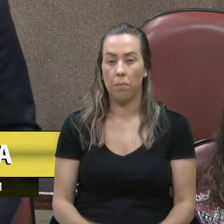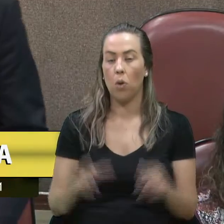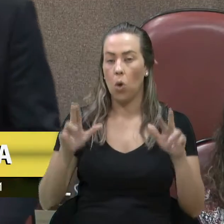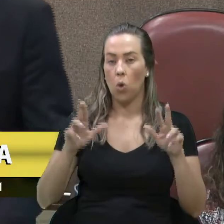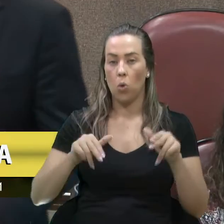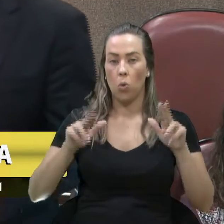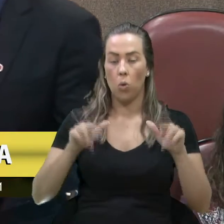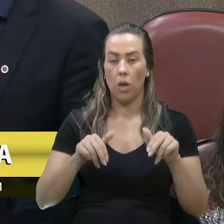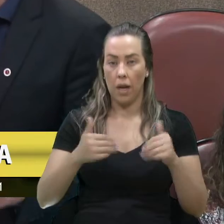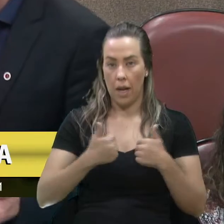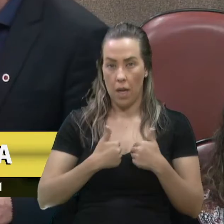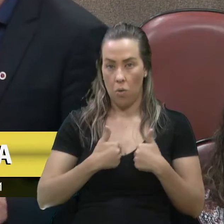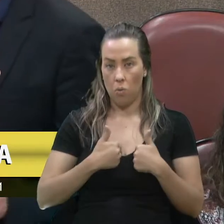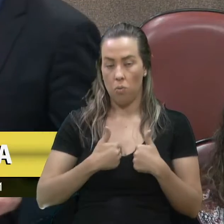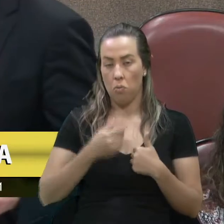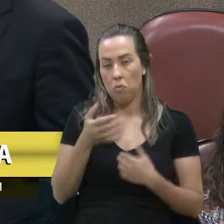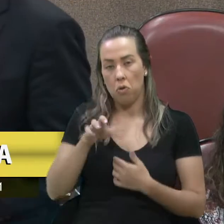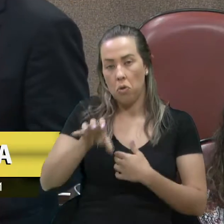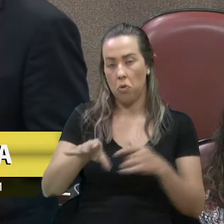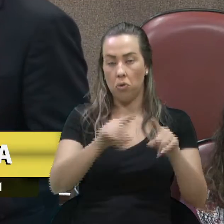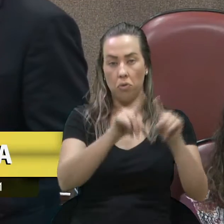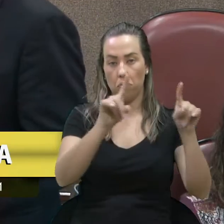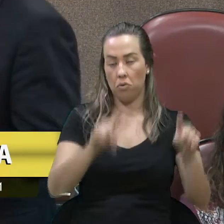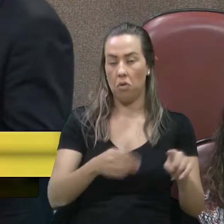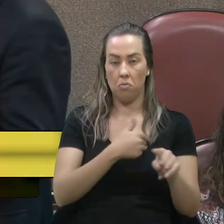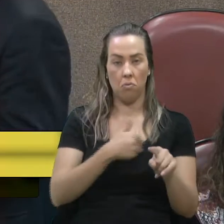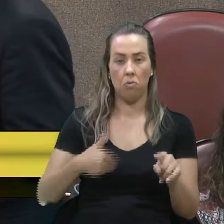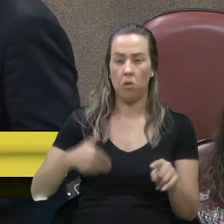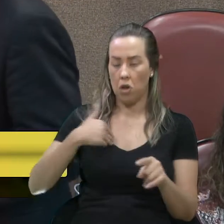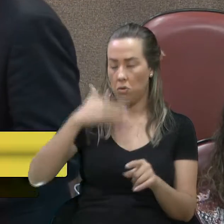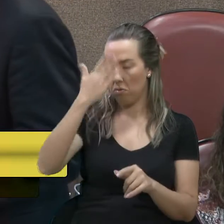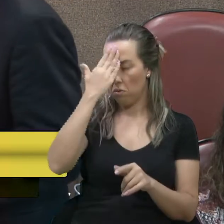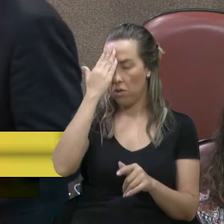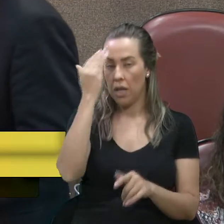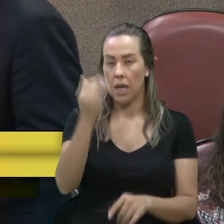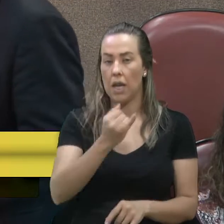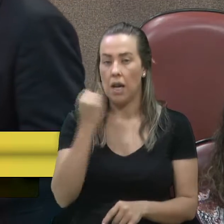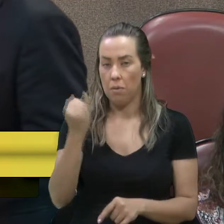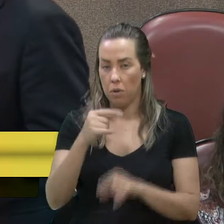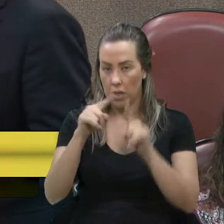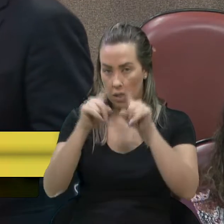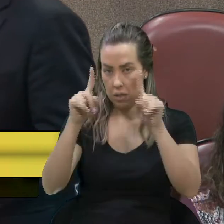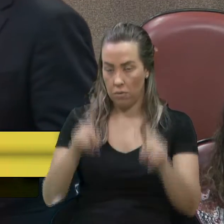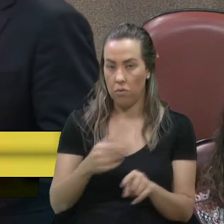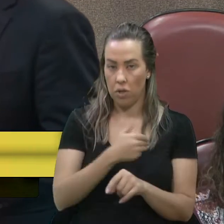Nunca eu me posicionei contra o funcionário público, eu sei da importância que tem o funcionário público,